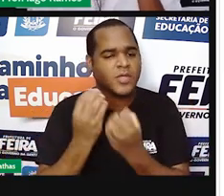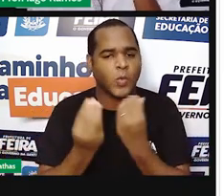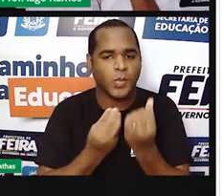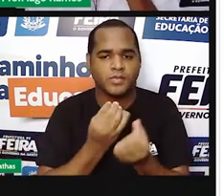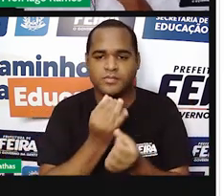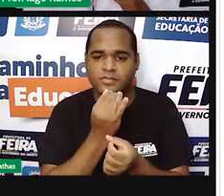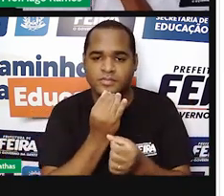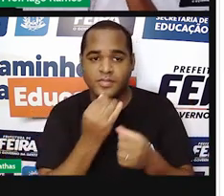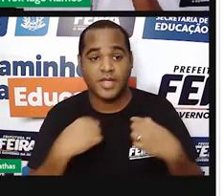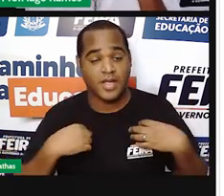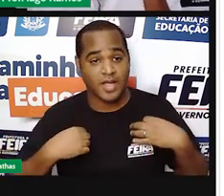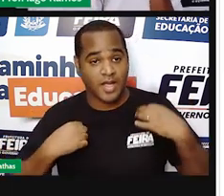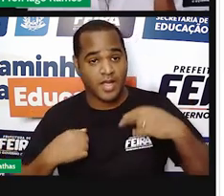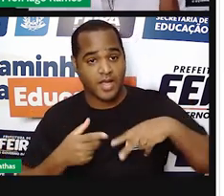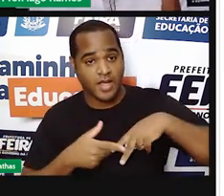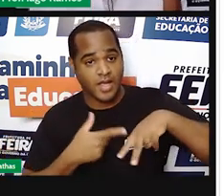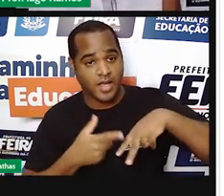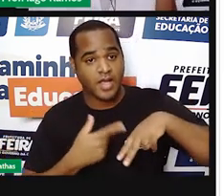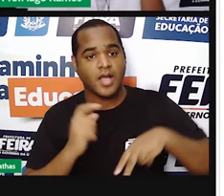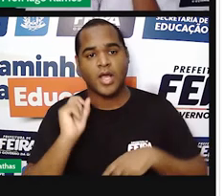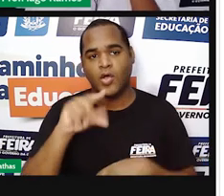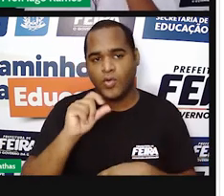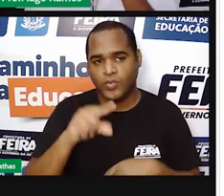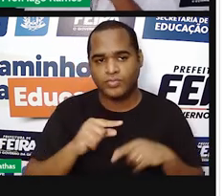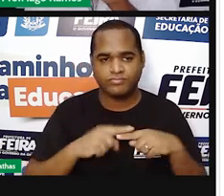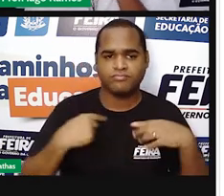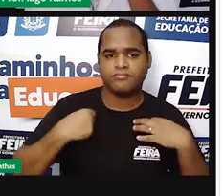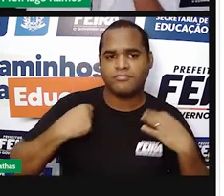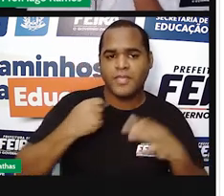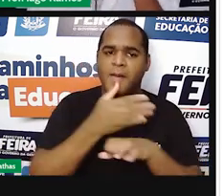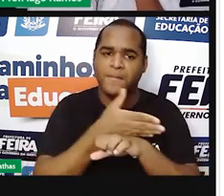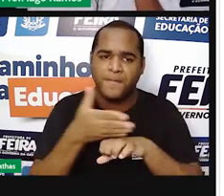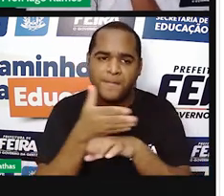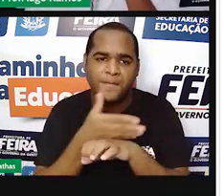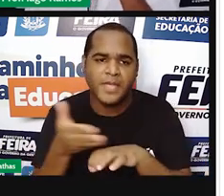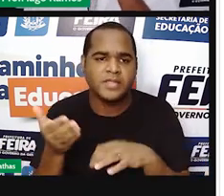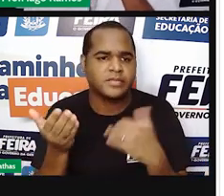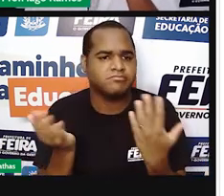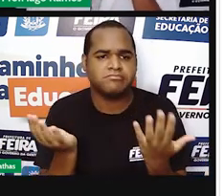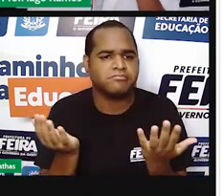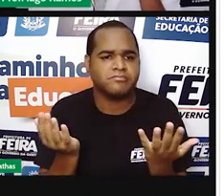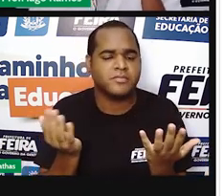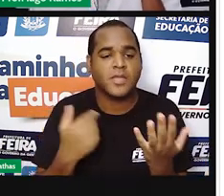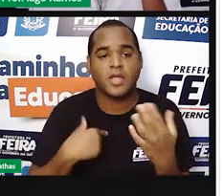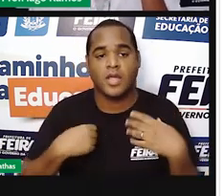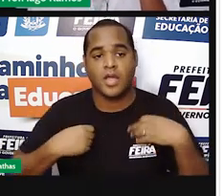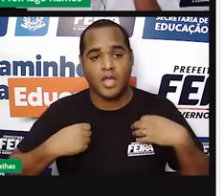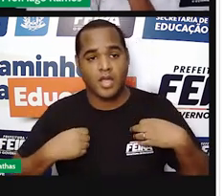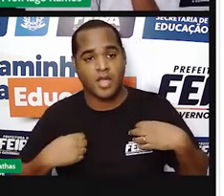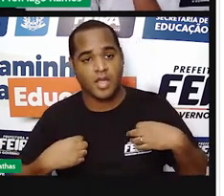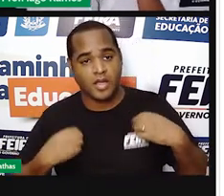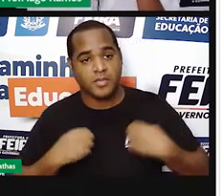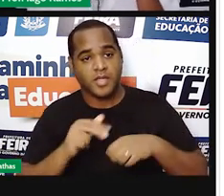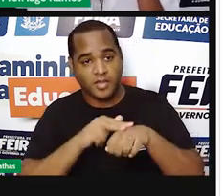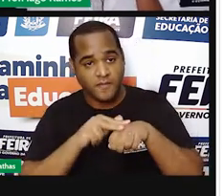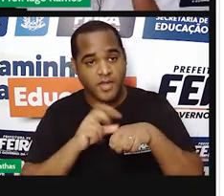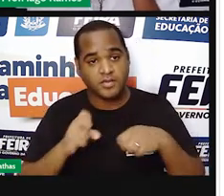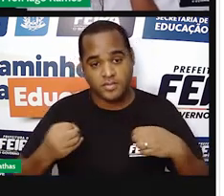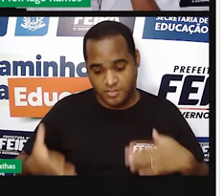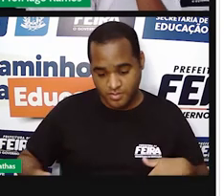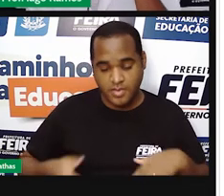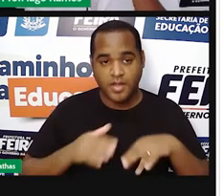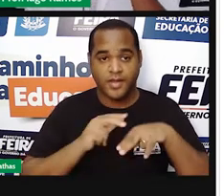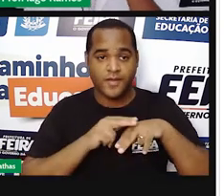digamos uma calça azul uma camisa branca uma opção a calça azul e uma camisa verde duas